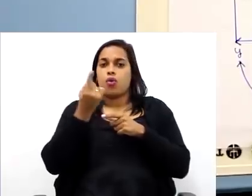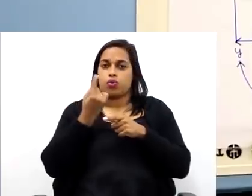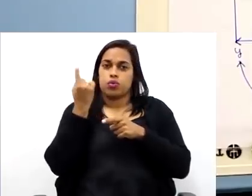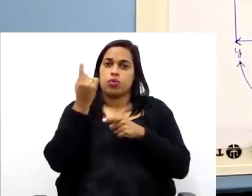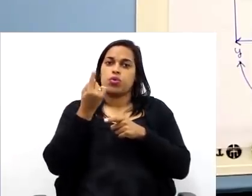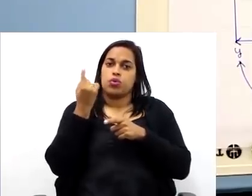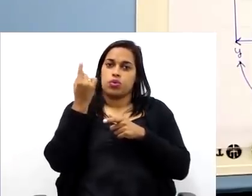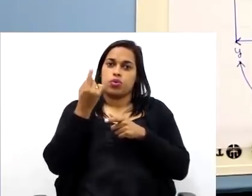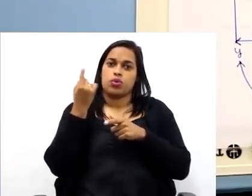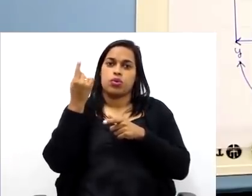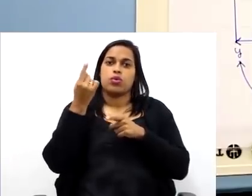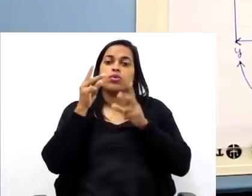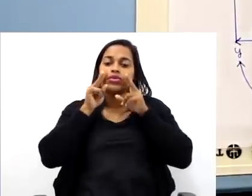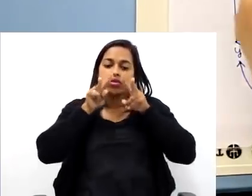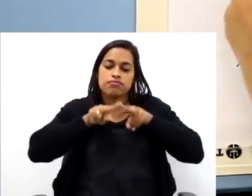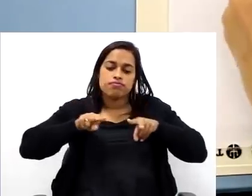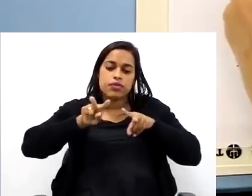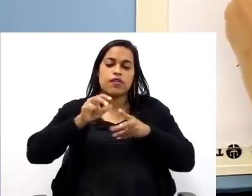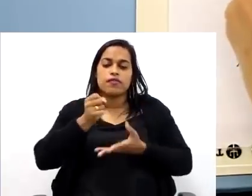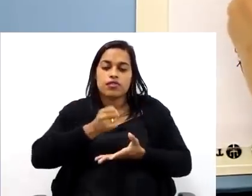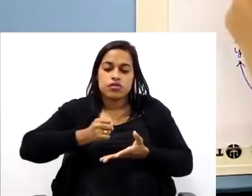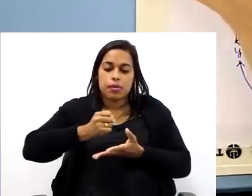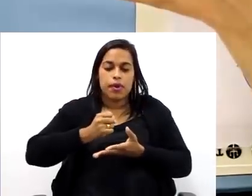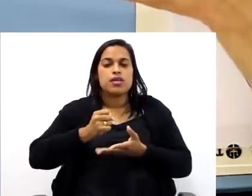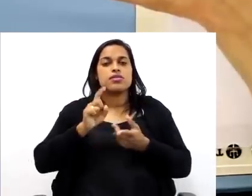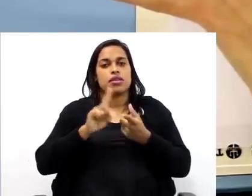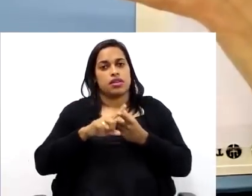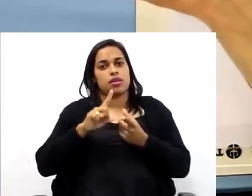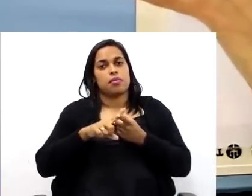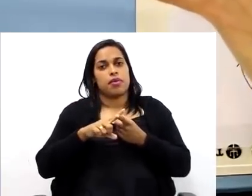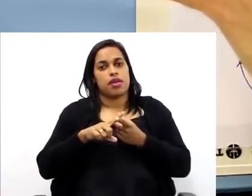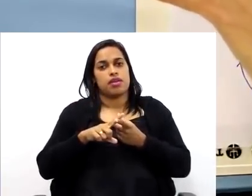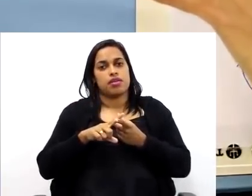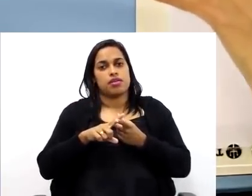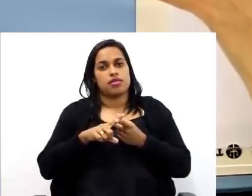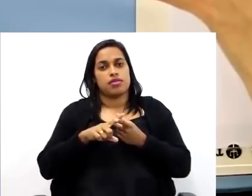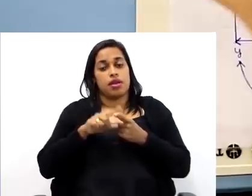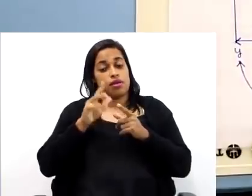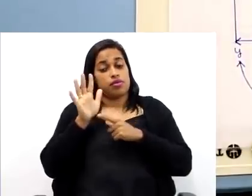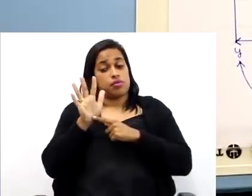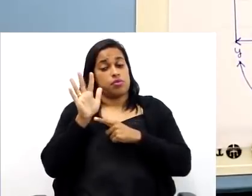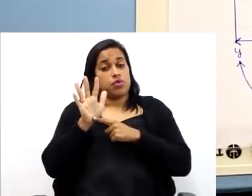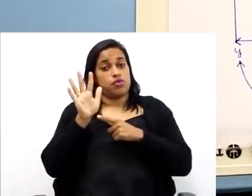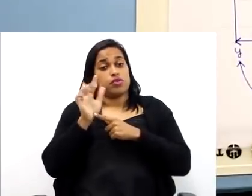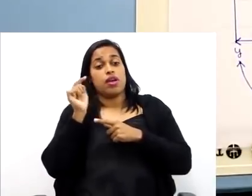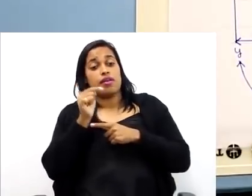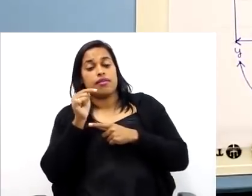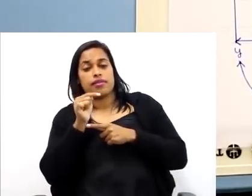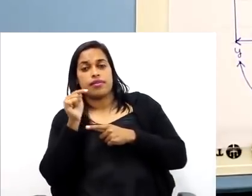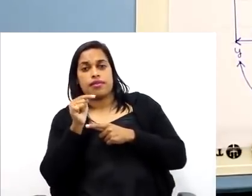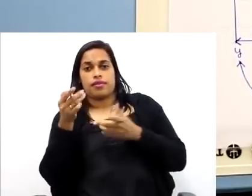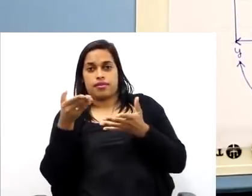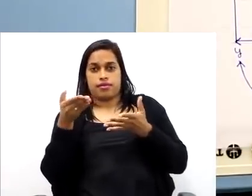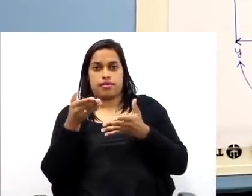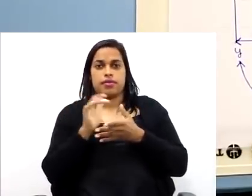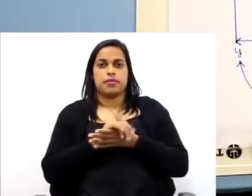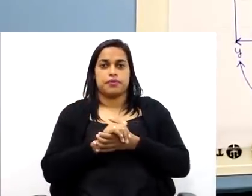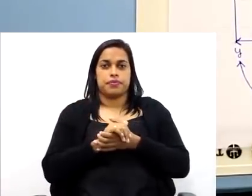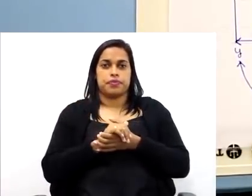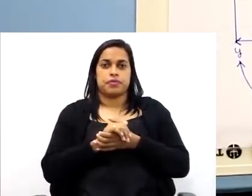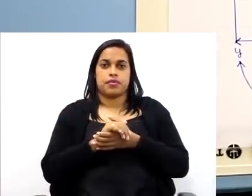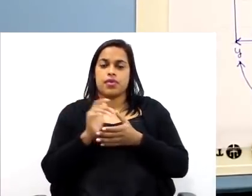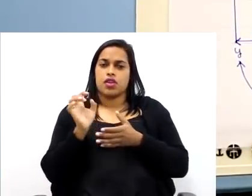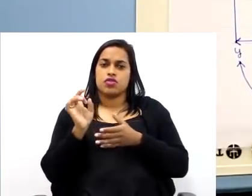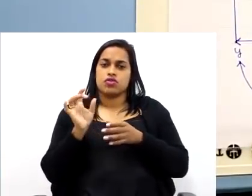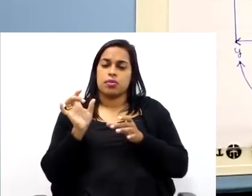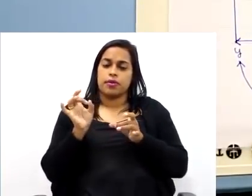alturas vão estar em vista básica, né? Vão estar aqui num eixo que está sendo mostrado em vista básica. Só para